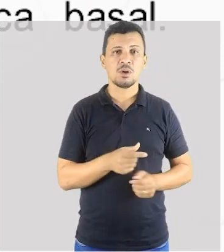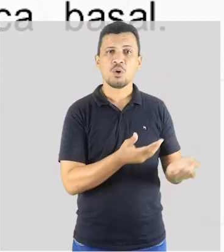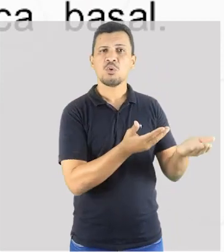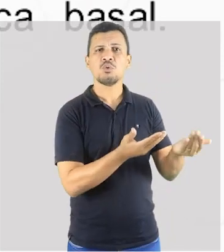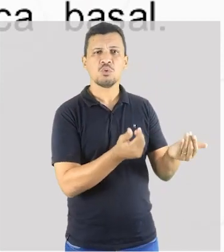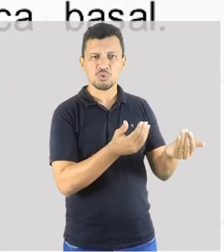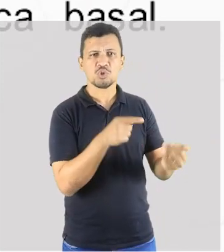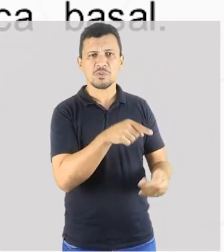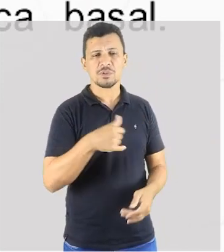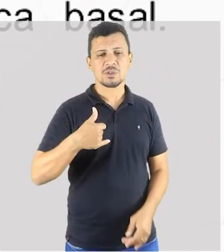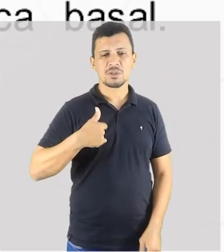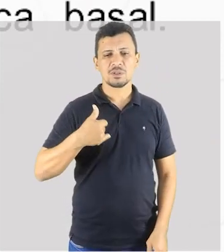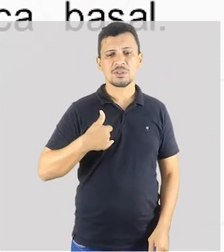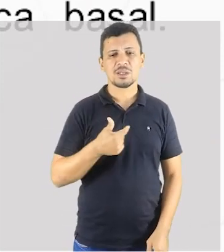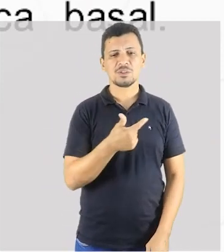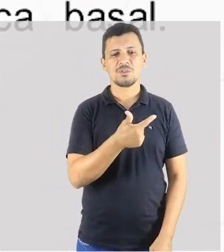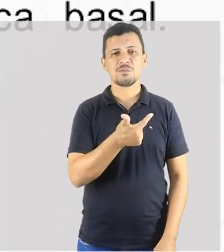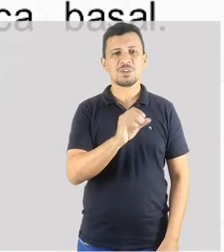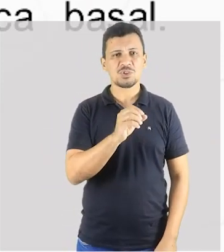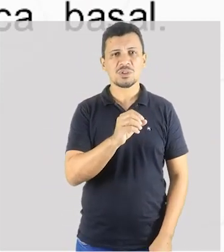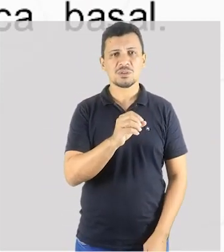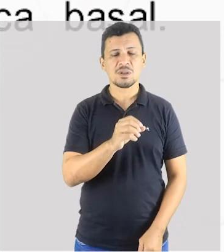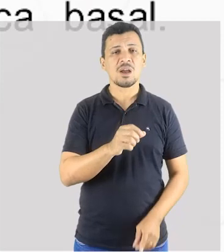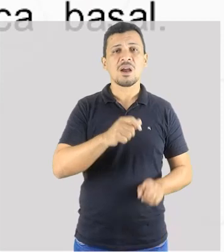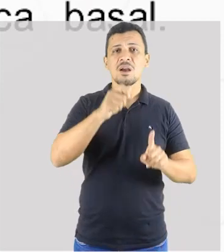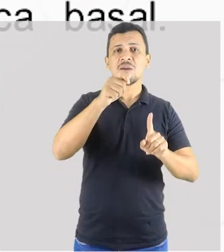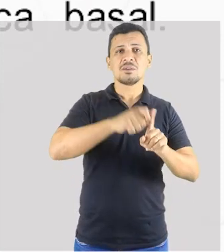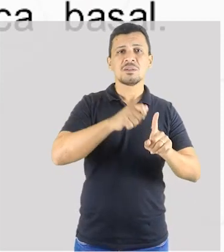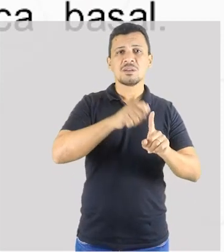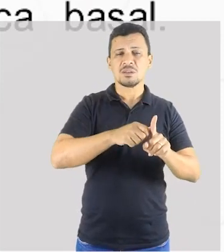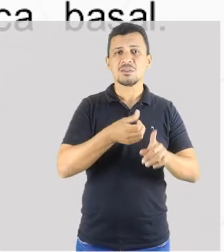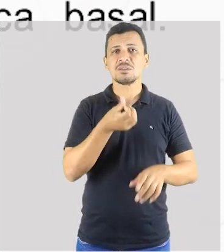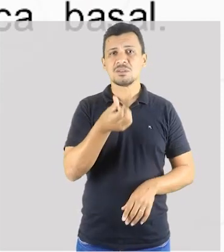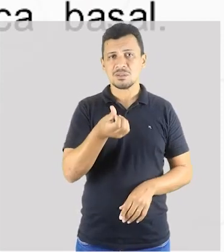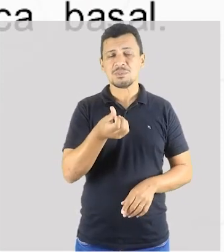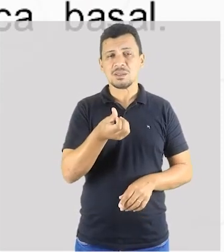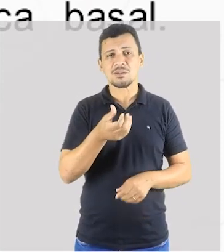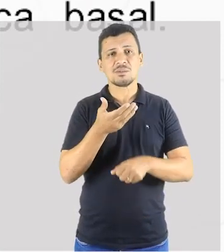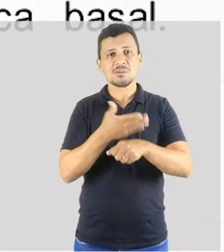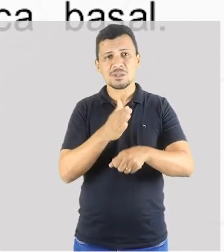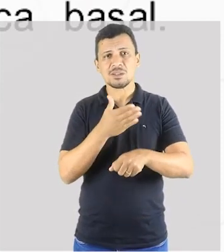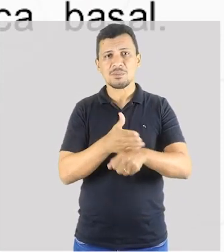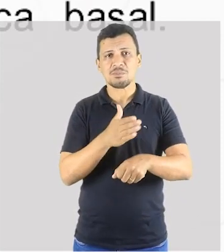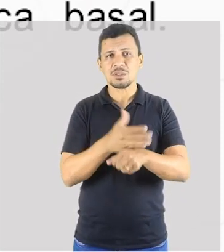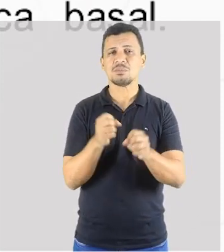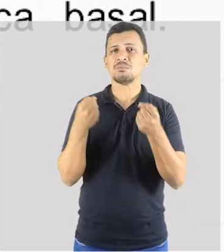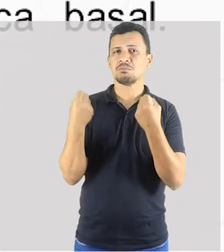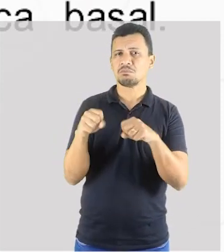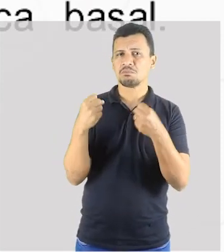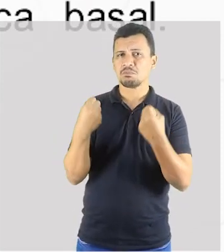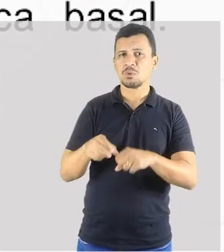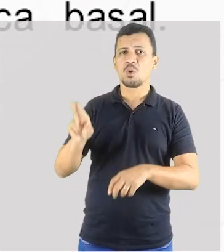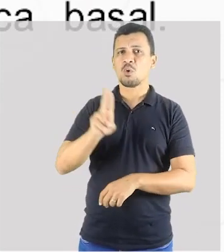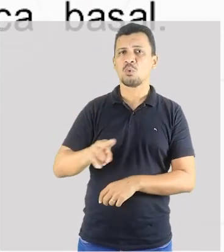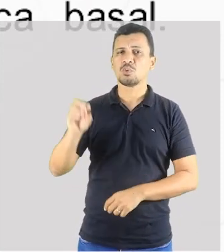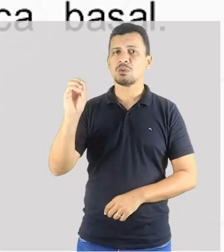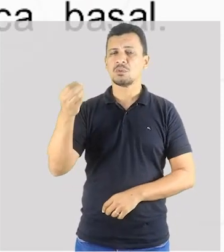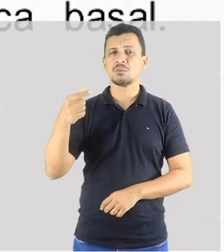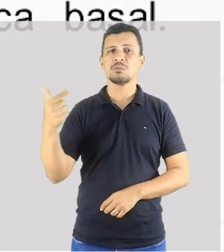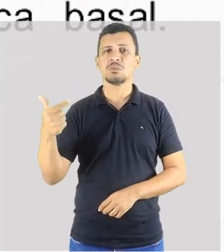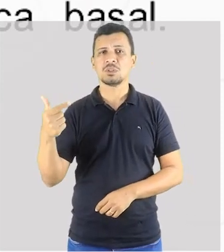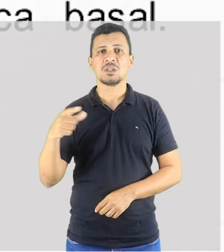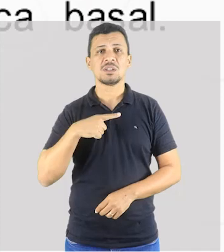anos de idade participa durante um período de 6 meses de um programa de treinamento aeróbico para uma dada carga que